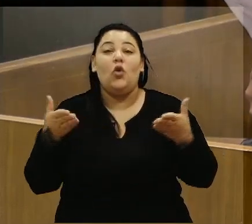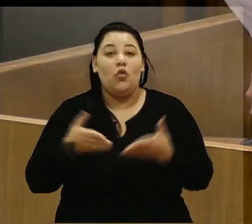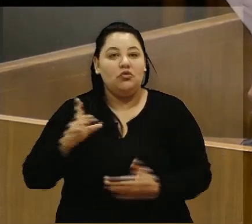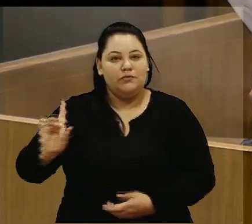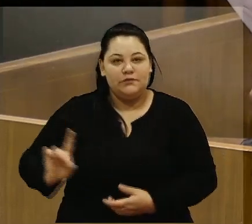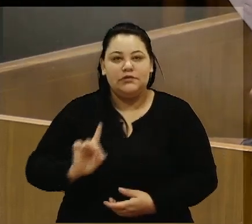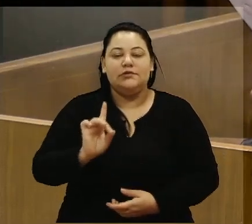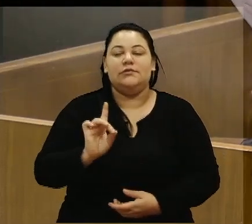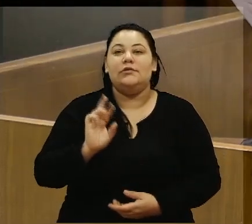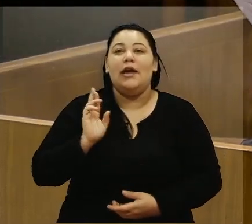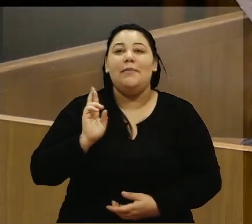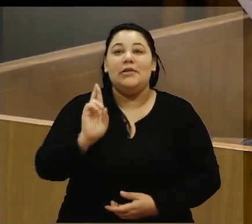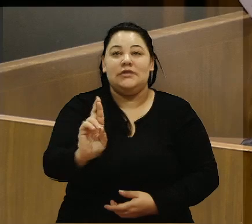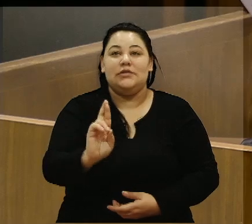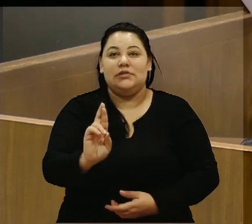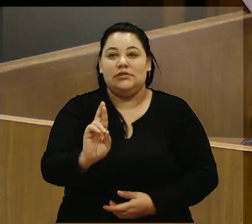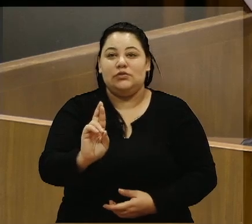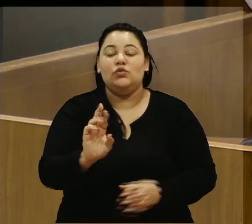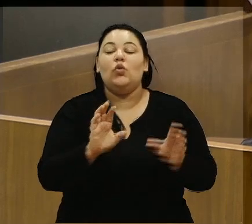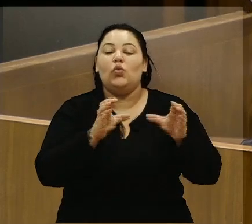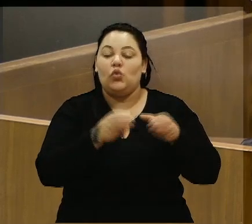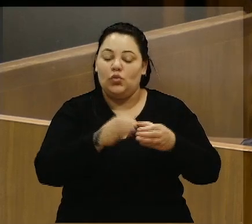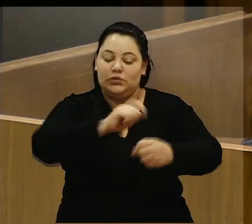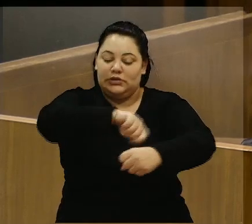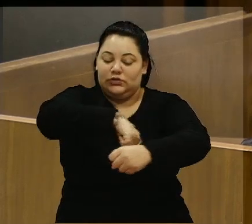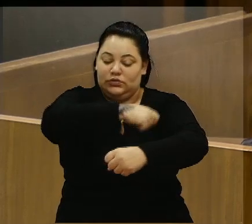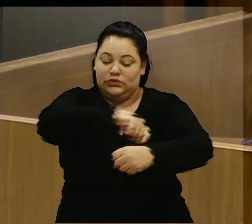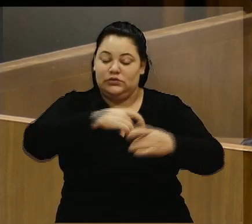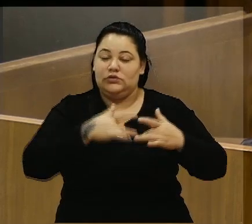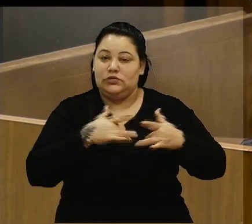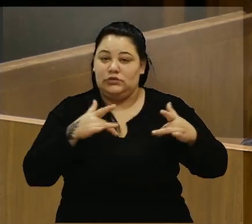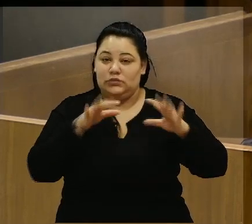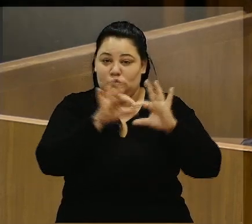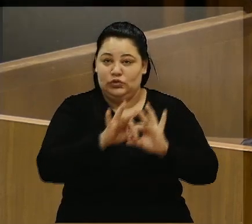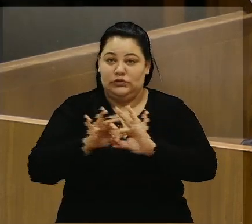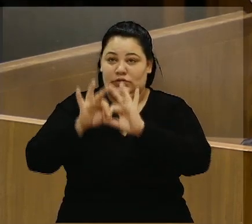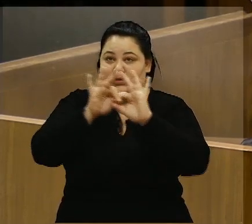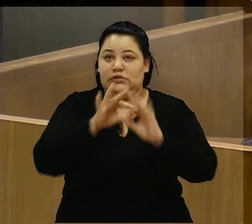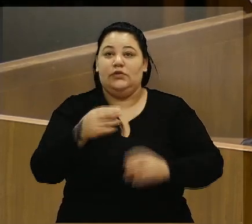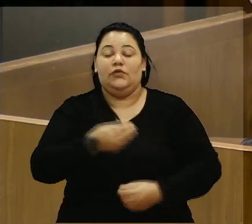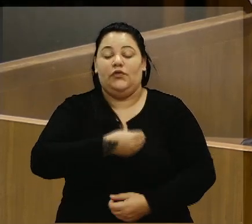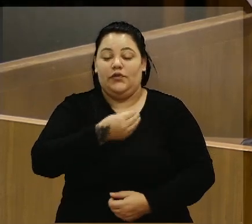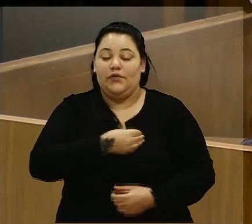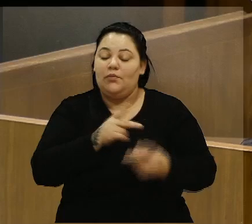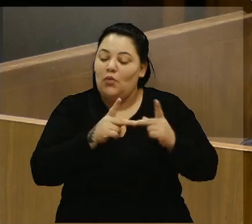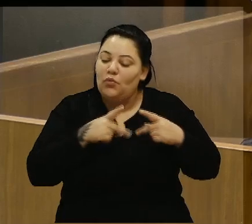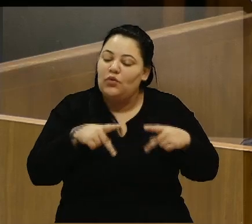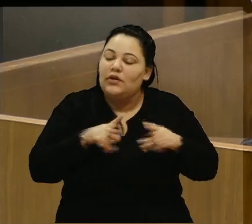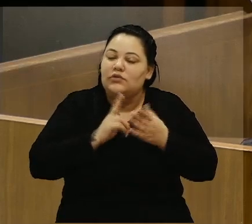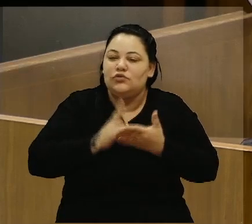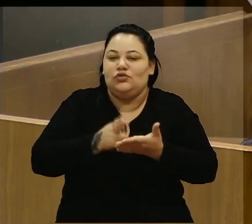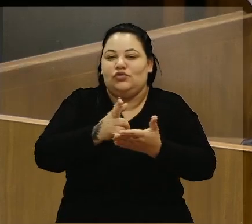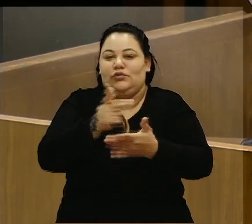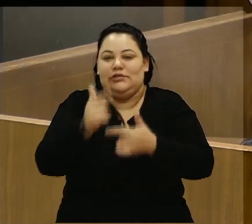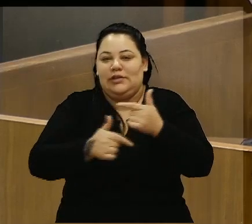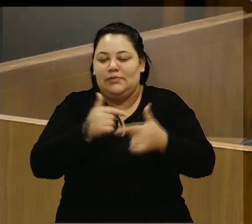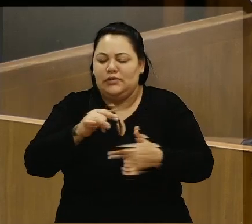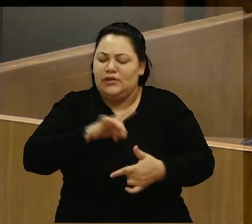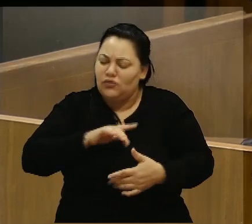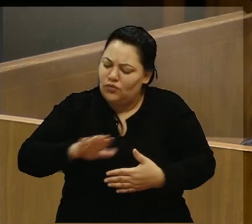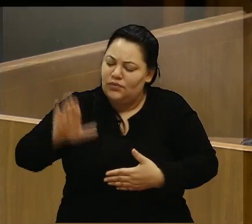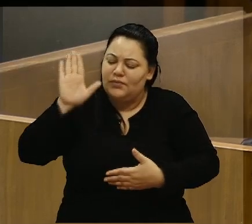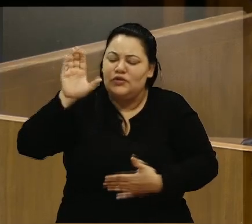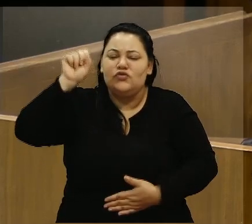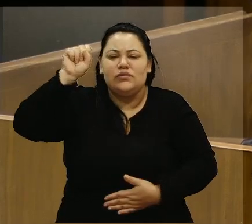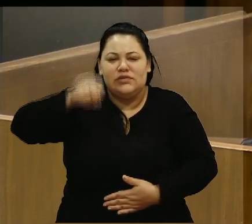do Fórum das Cozinhas Solidárias de Caxias do Sul, uma união viva, popular, atuante, profundamente comprometida com o